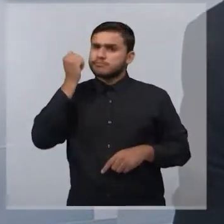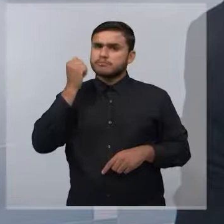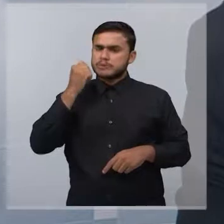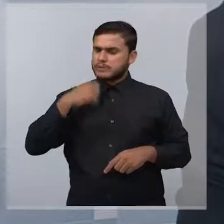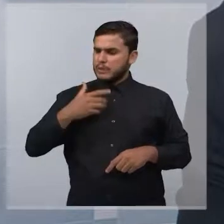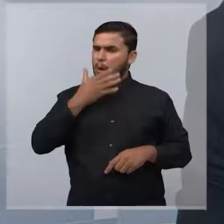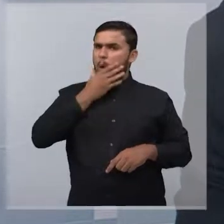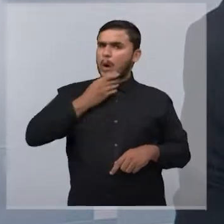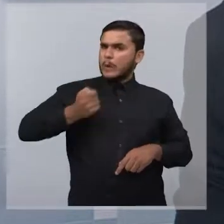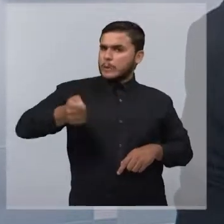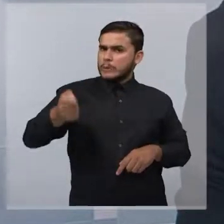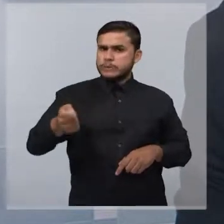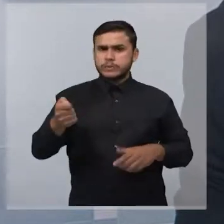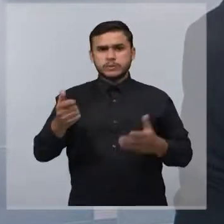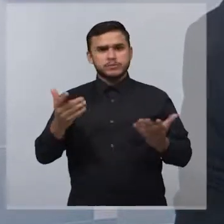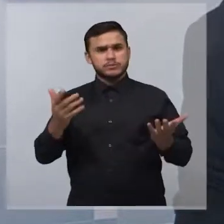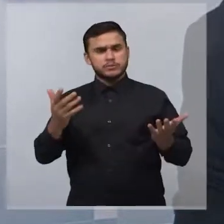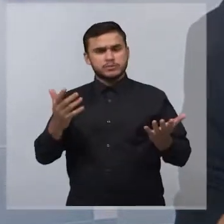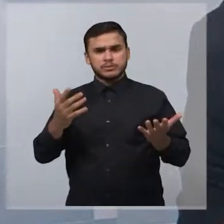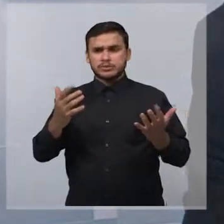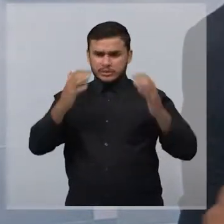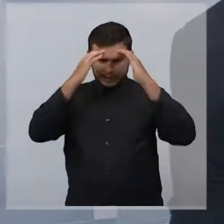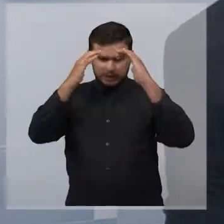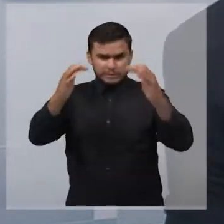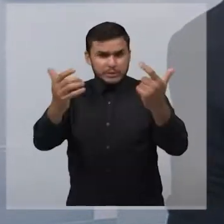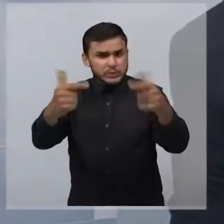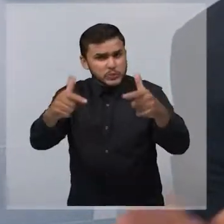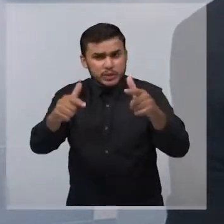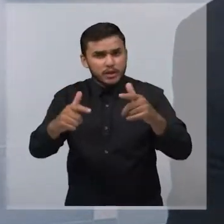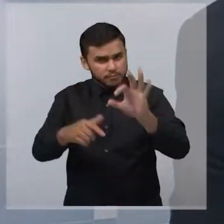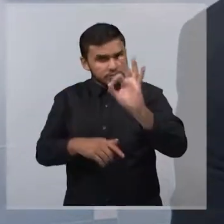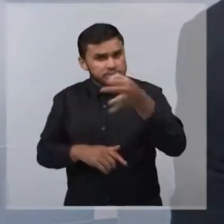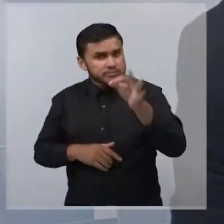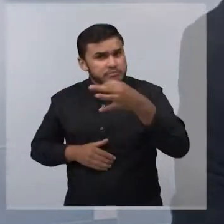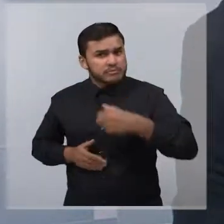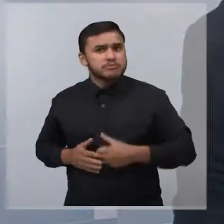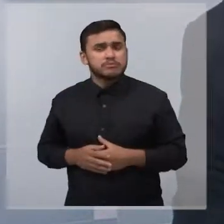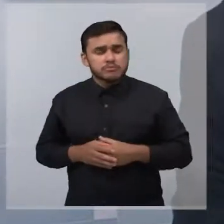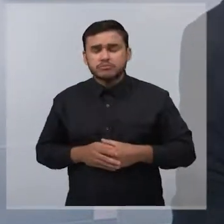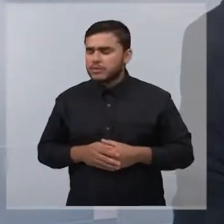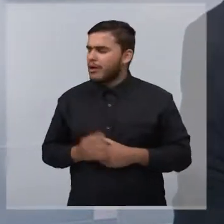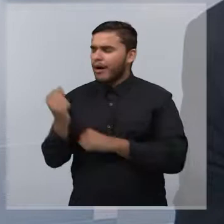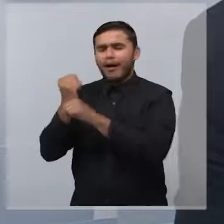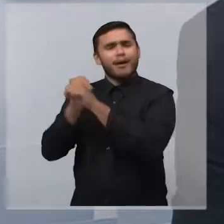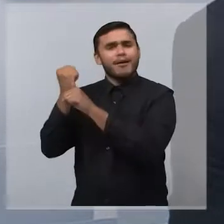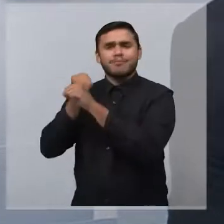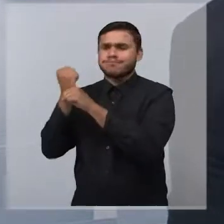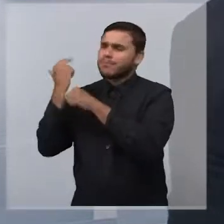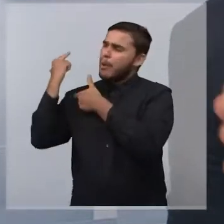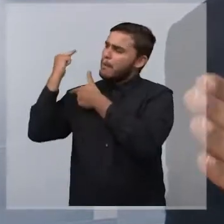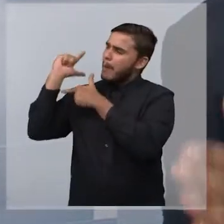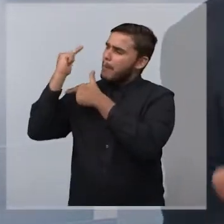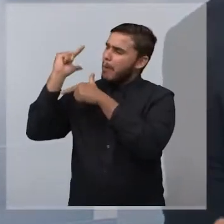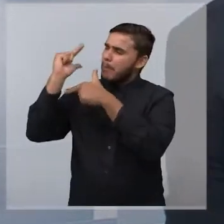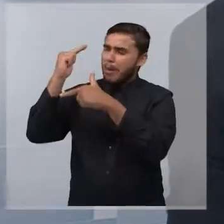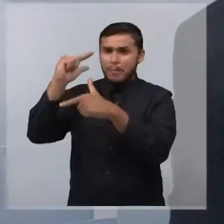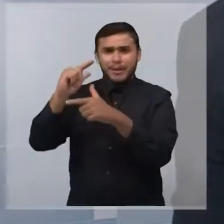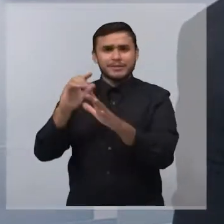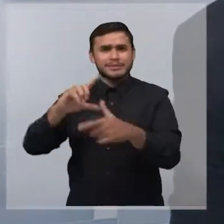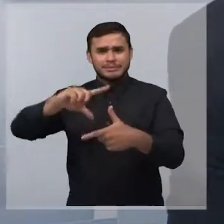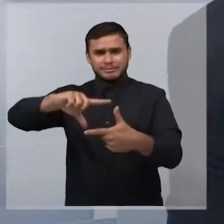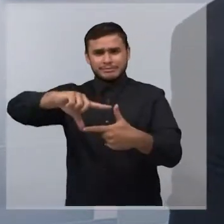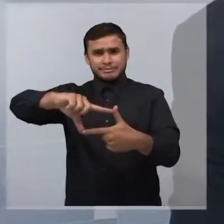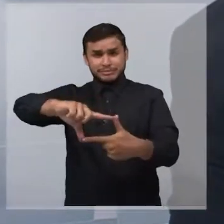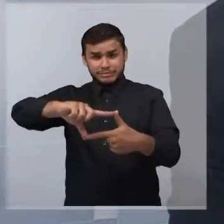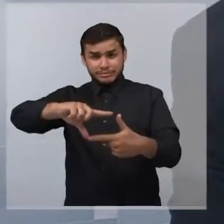a cultura da intolerância, do machismo, vamos direto ao assunto, infelizmente, é resultado de anos e anos